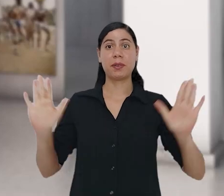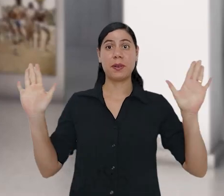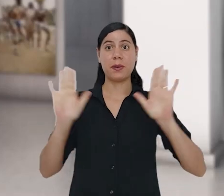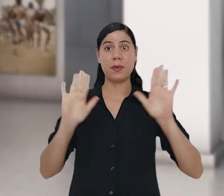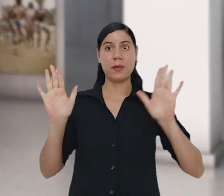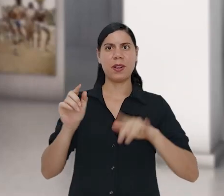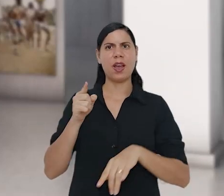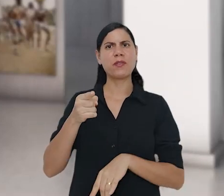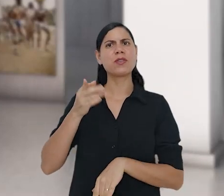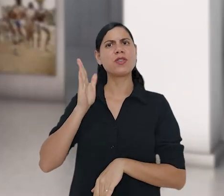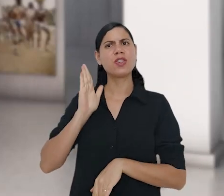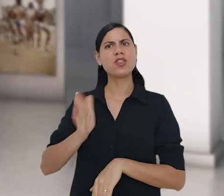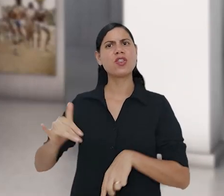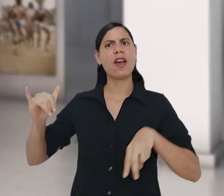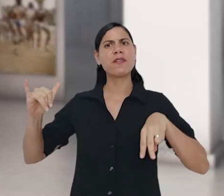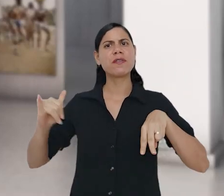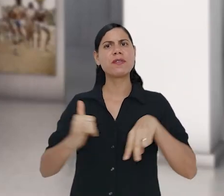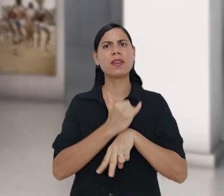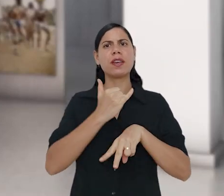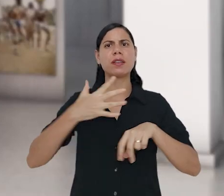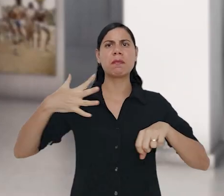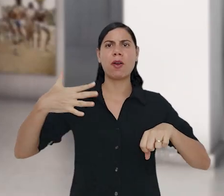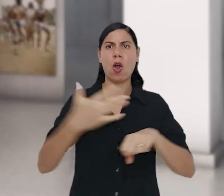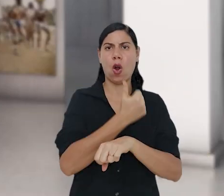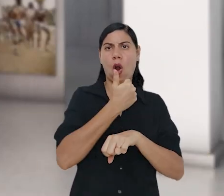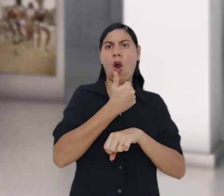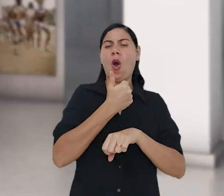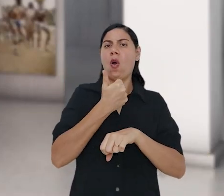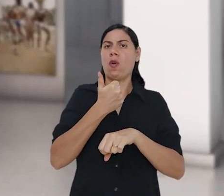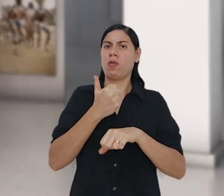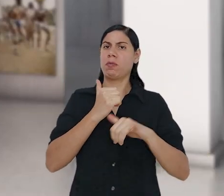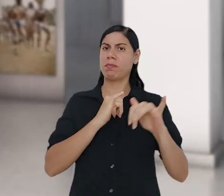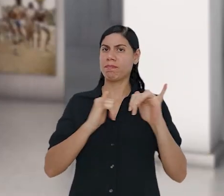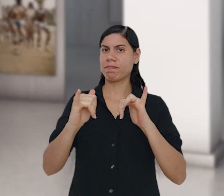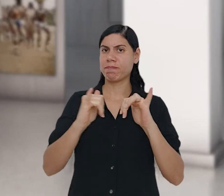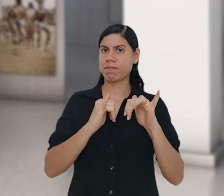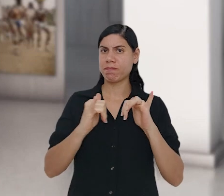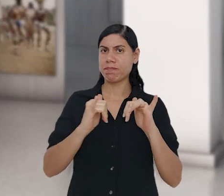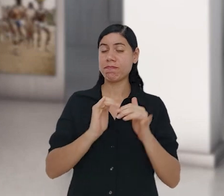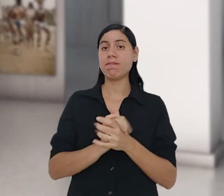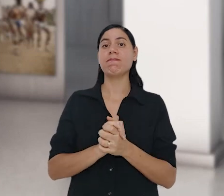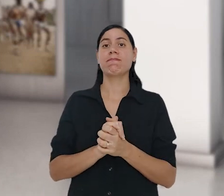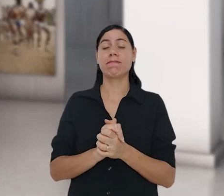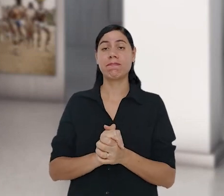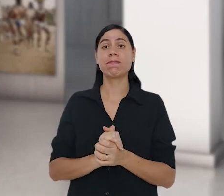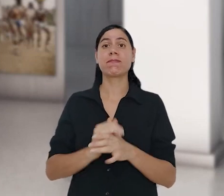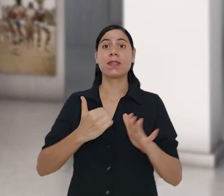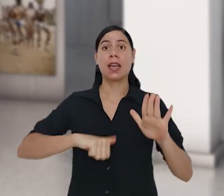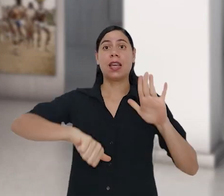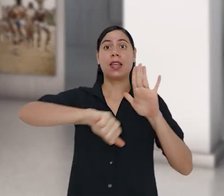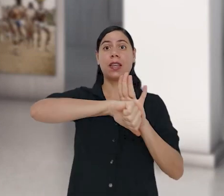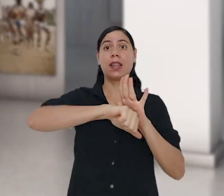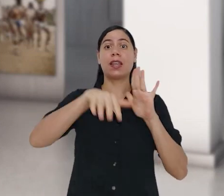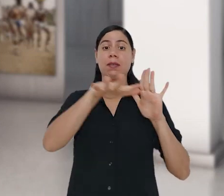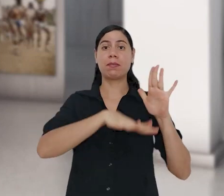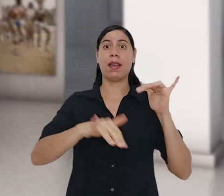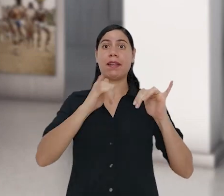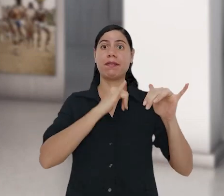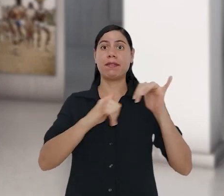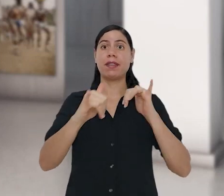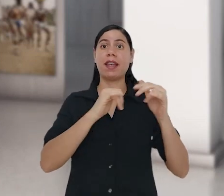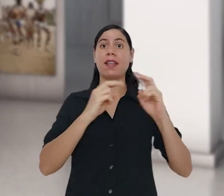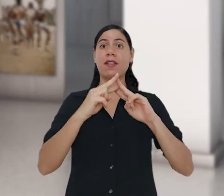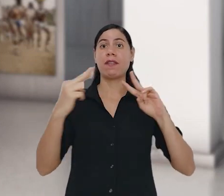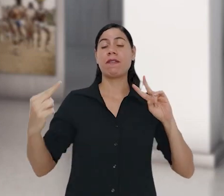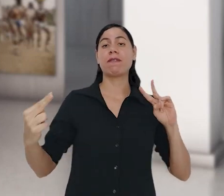Olá! Você já foi vítima de algum ataque ou golpe na internet? A ocorrência de crimes virtuais tem aumentado e preocupado